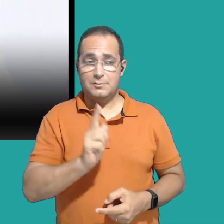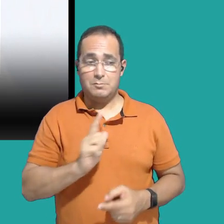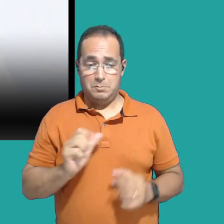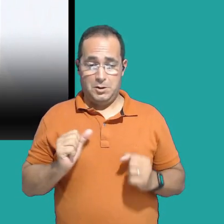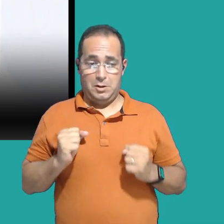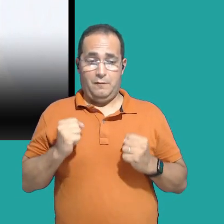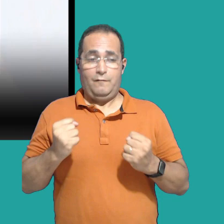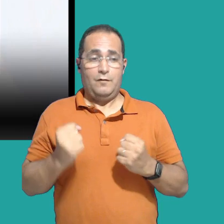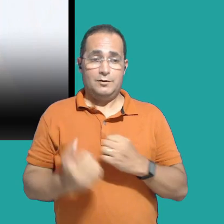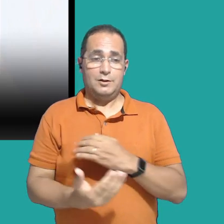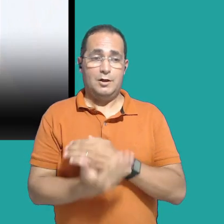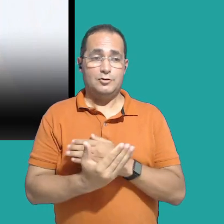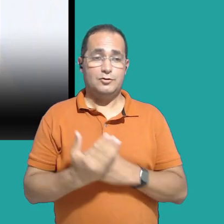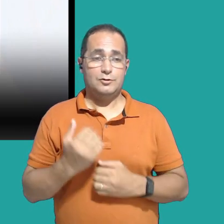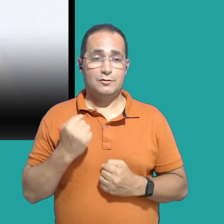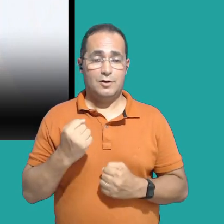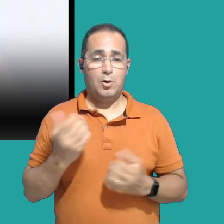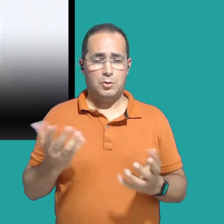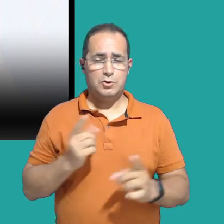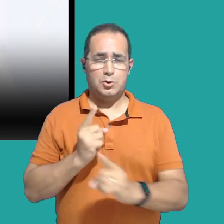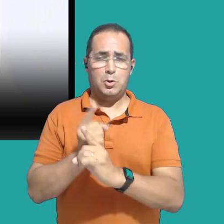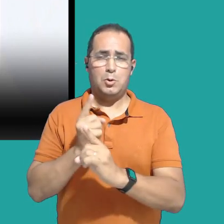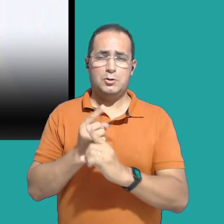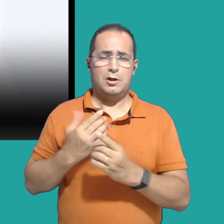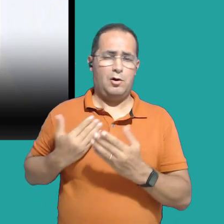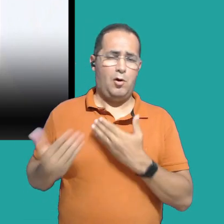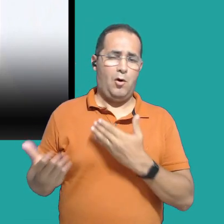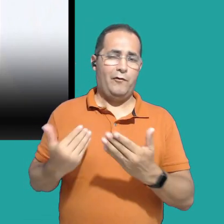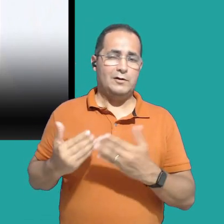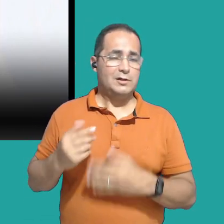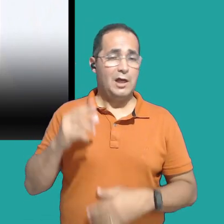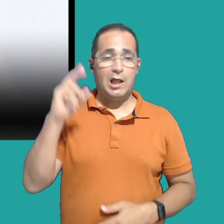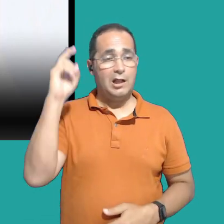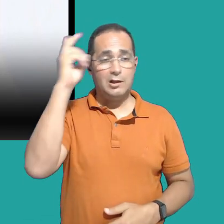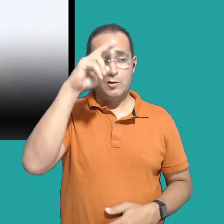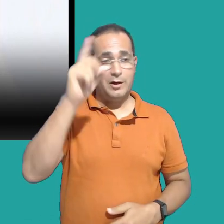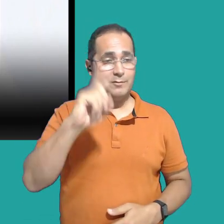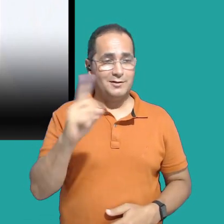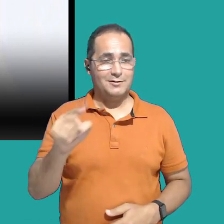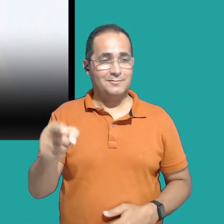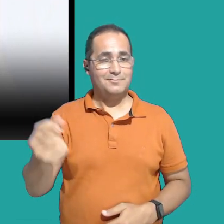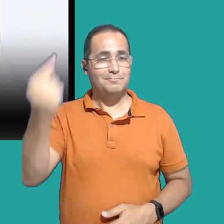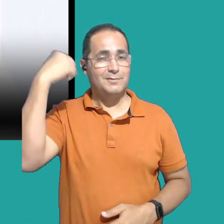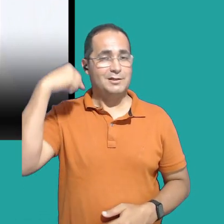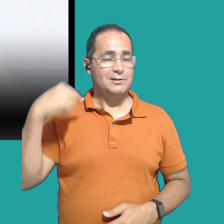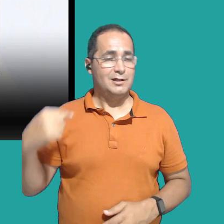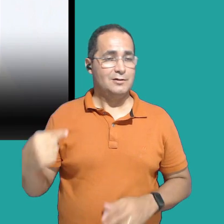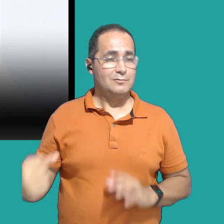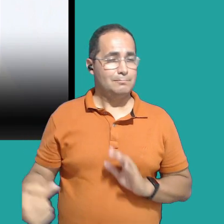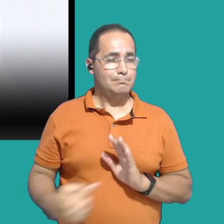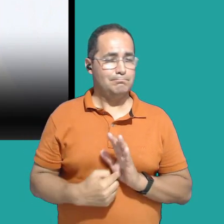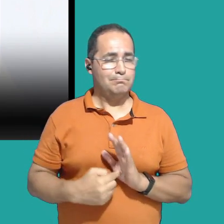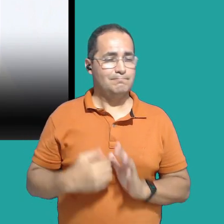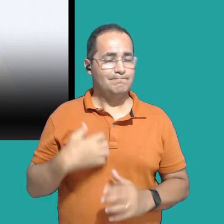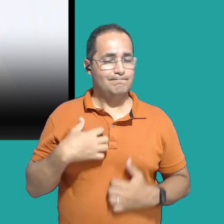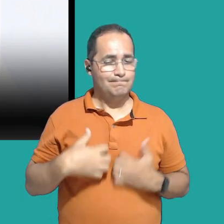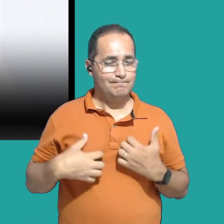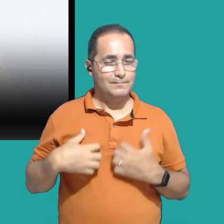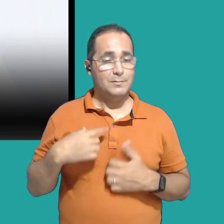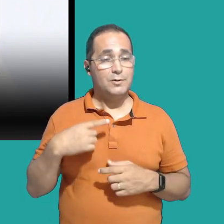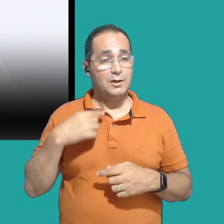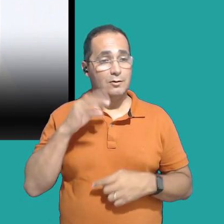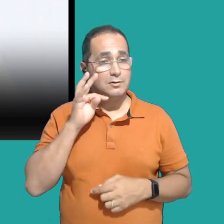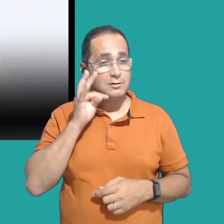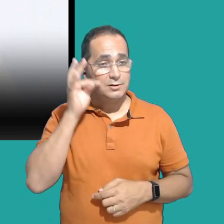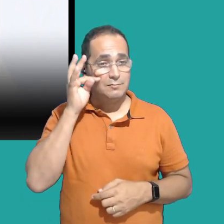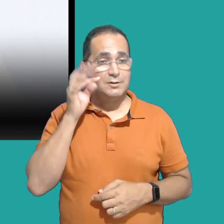porque foi um aprendizado, né? Me fortaleceram. Hoje em dia eu encontro eles na rua, conversa, eles nem lembram que aquilo ali me